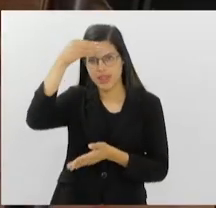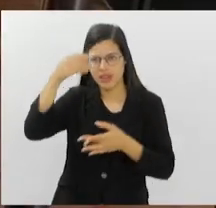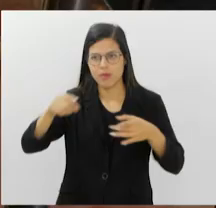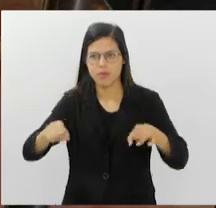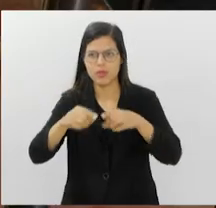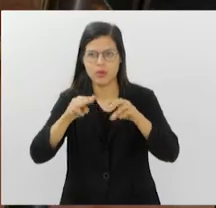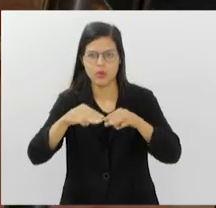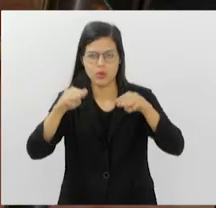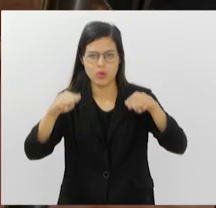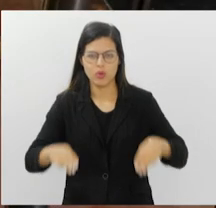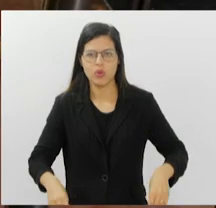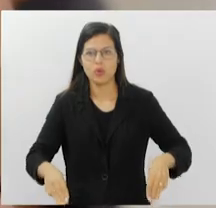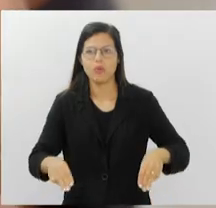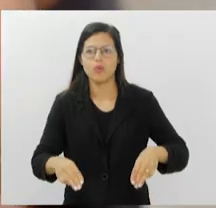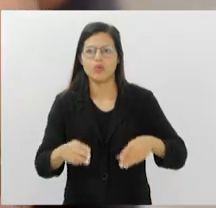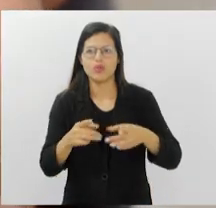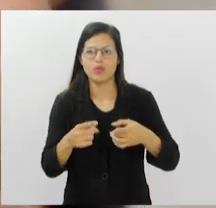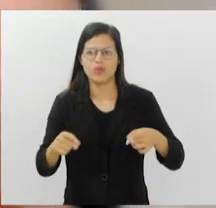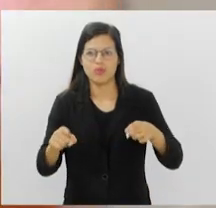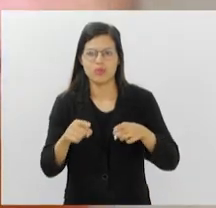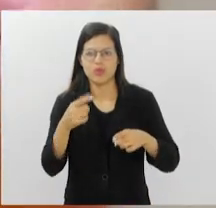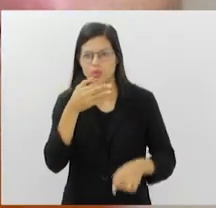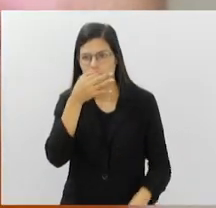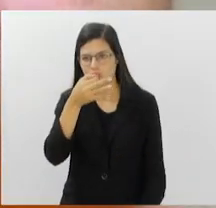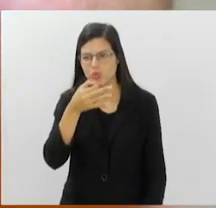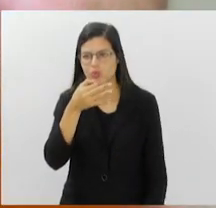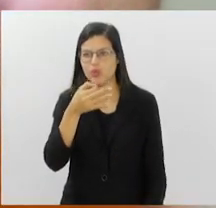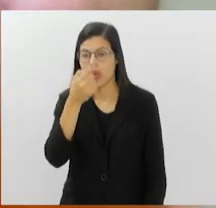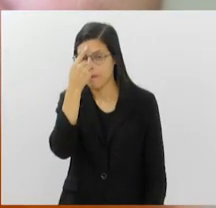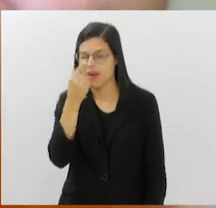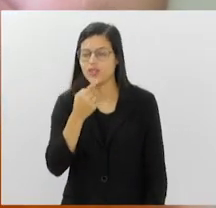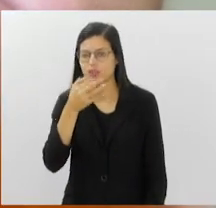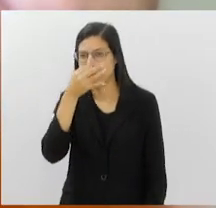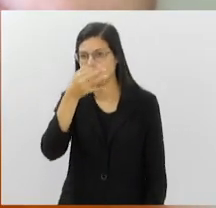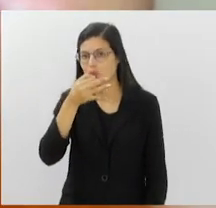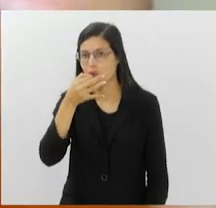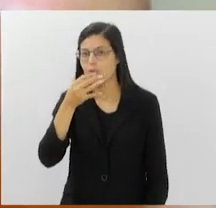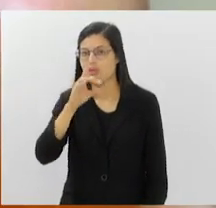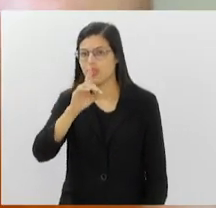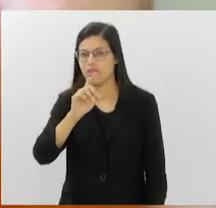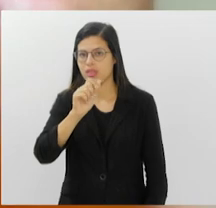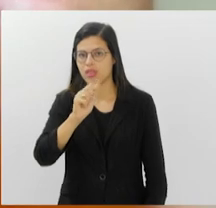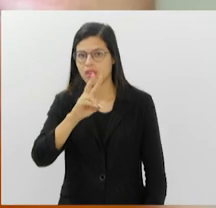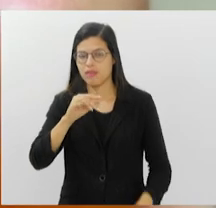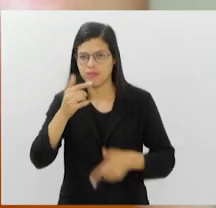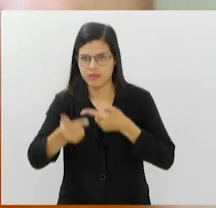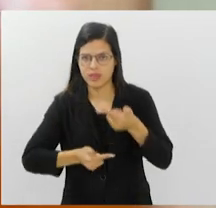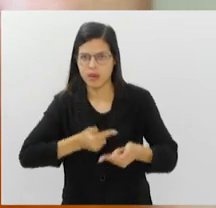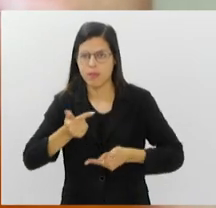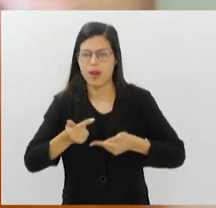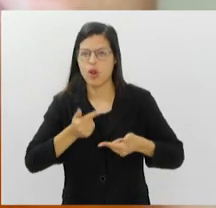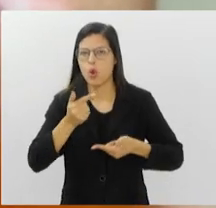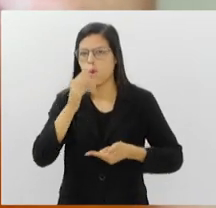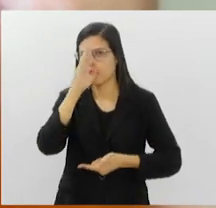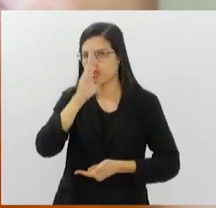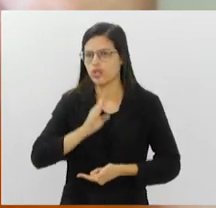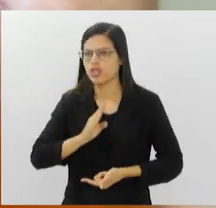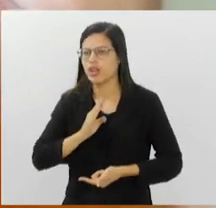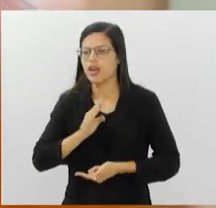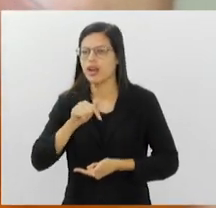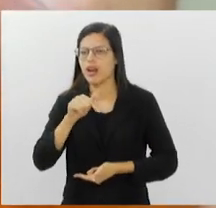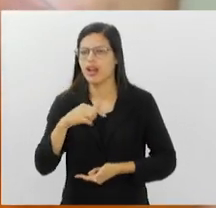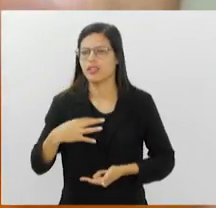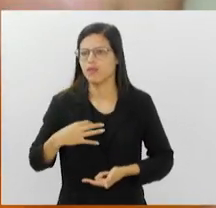e do Som do Rio de Janeiro. Davi trabalhou gratuitamente durante um ano na restauração cuidadosa